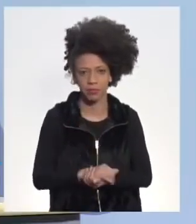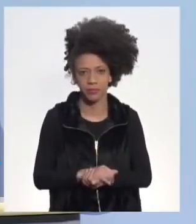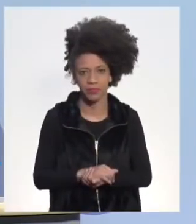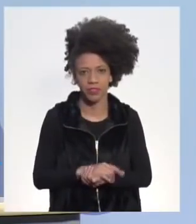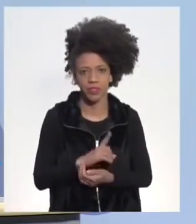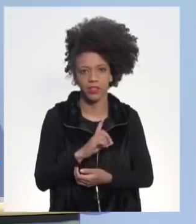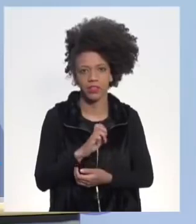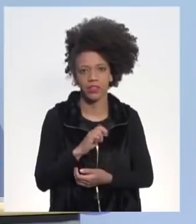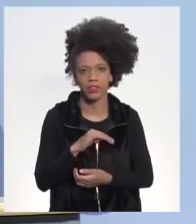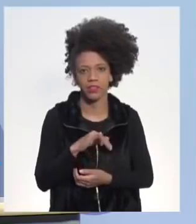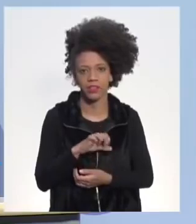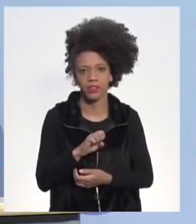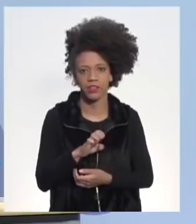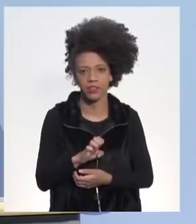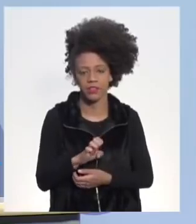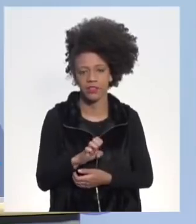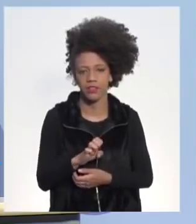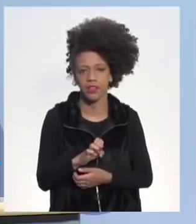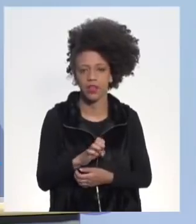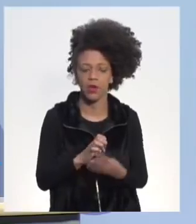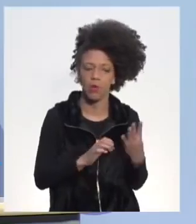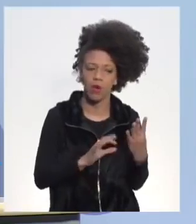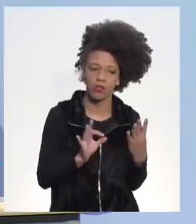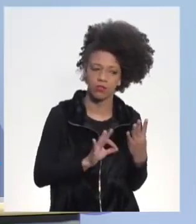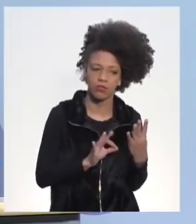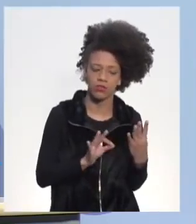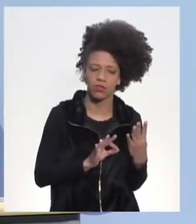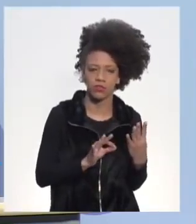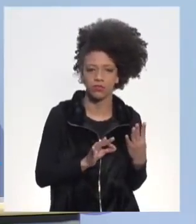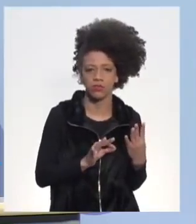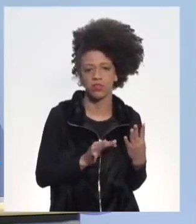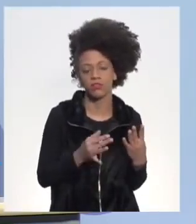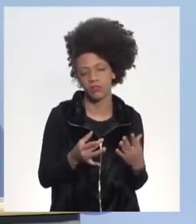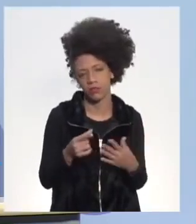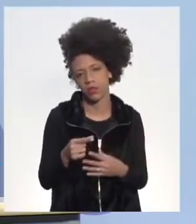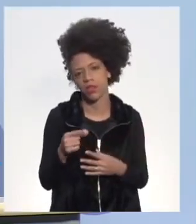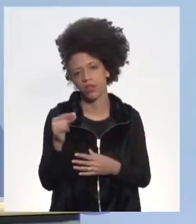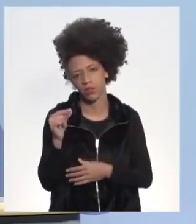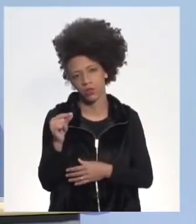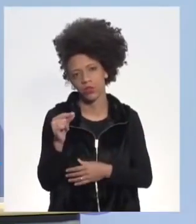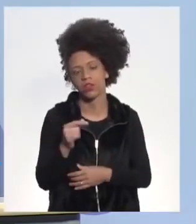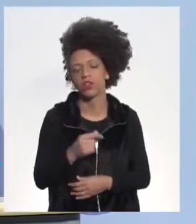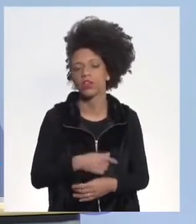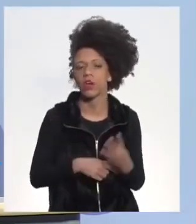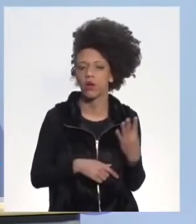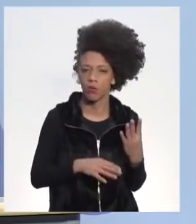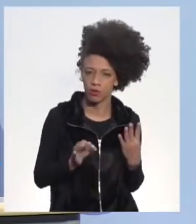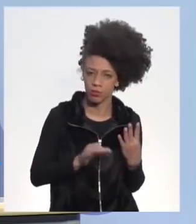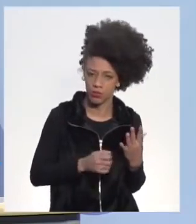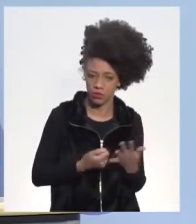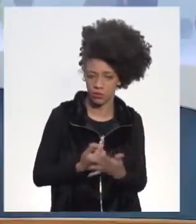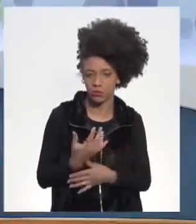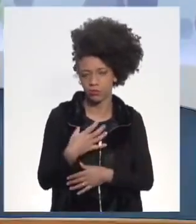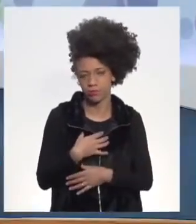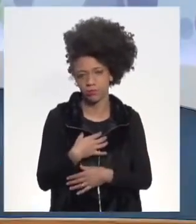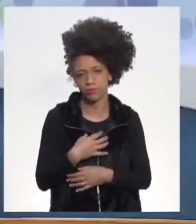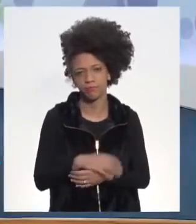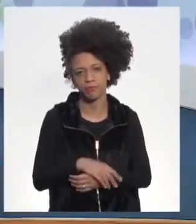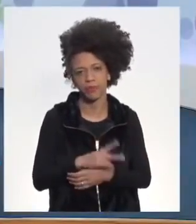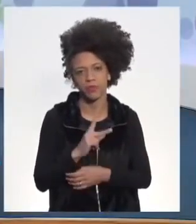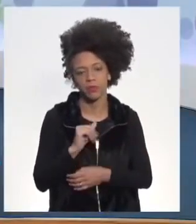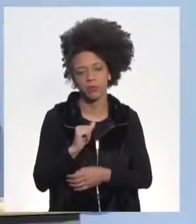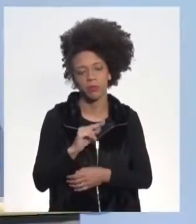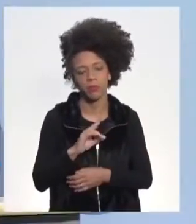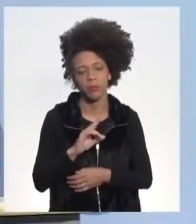Denise colocou 4% como resposta. Então, ela escolheria 4% como o valor. Eu encontrei, por exemplo, o Paulo.